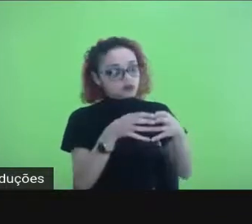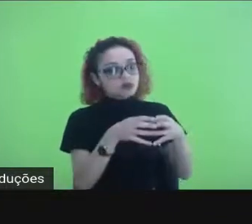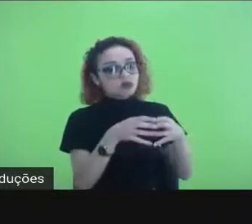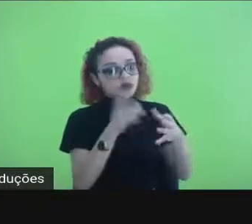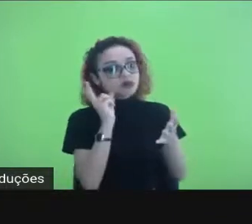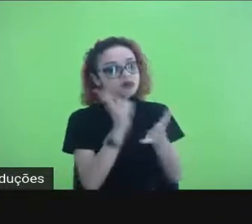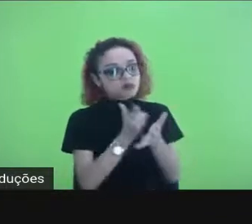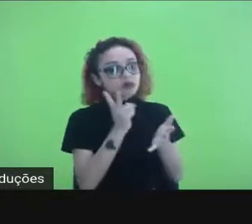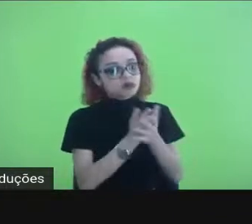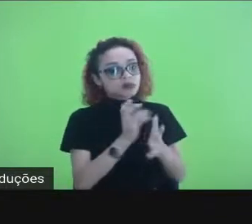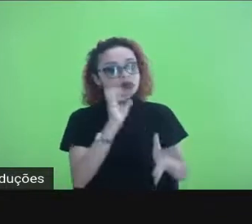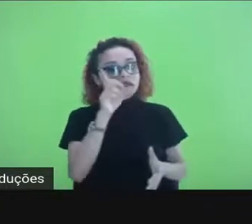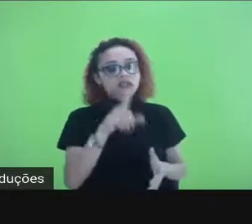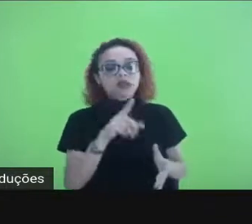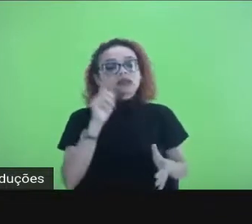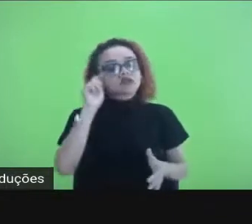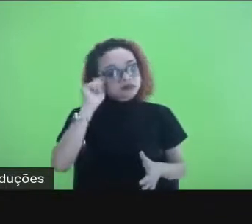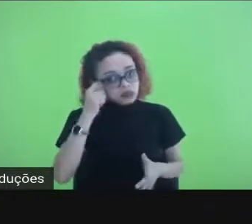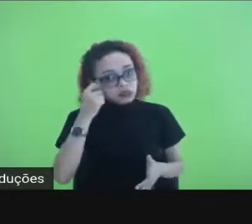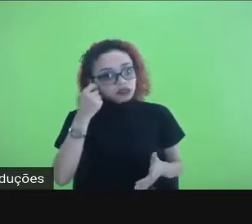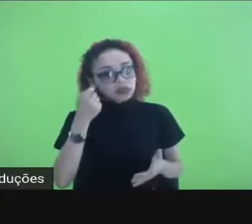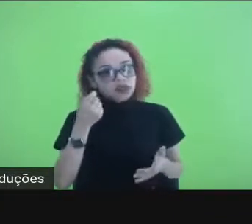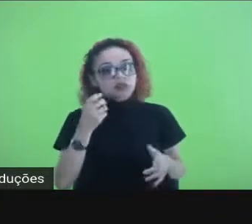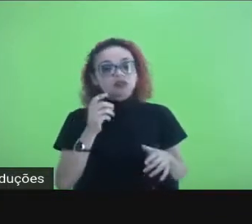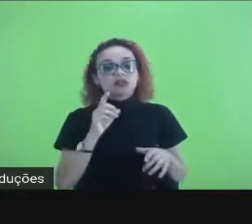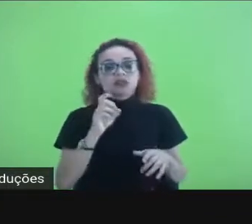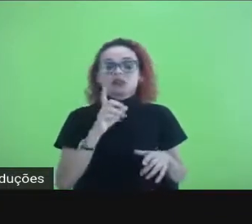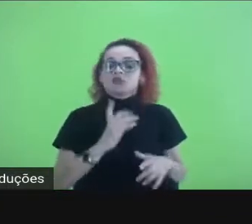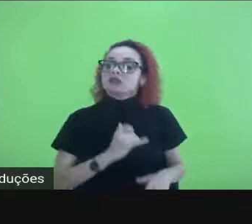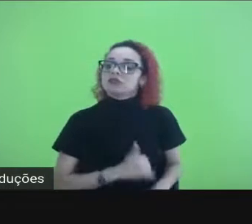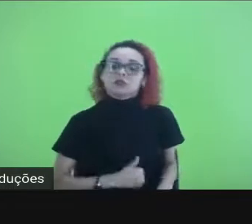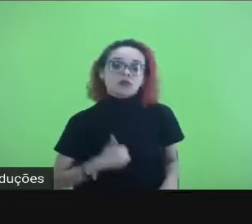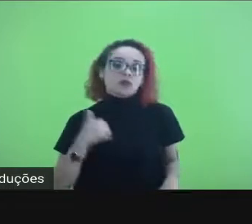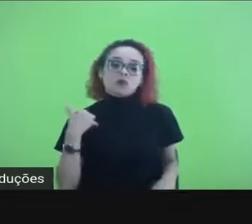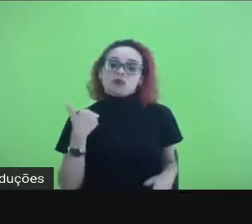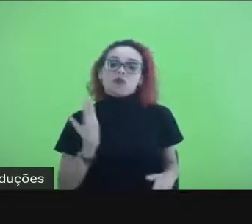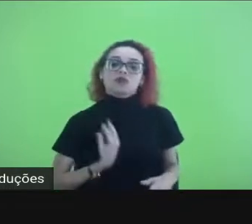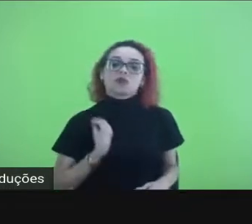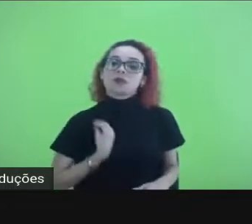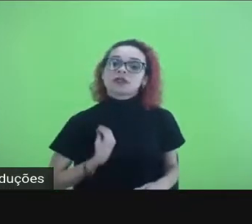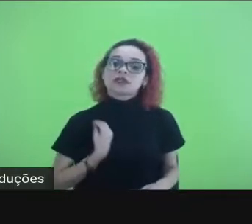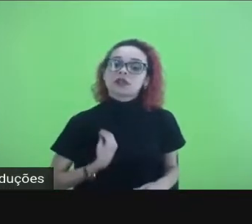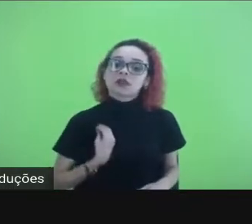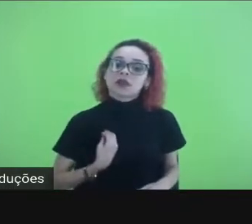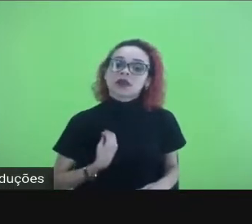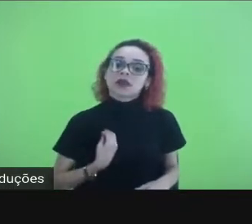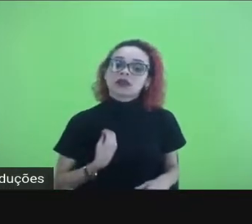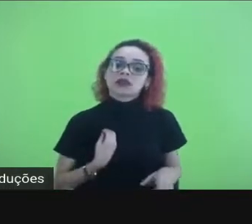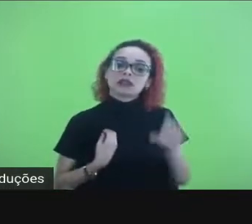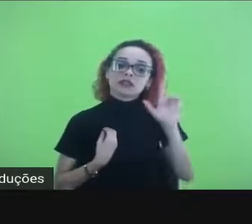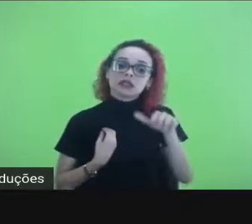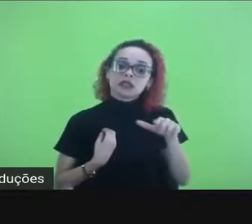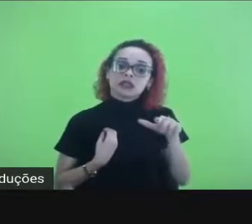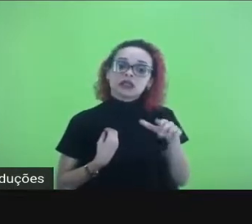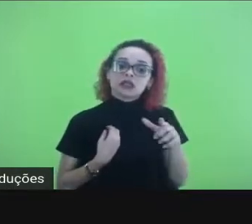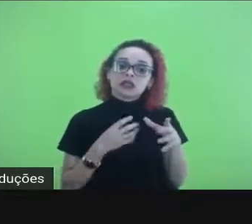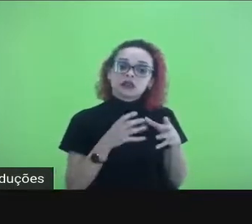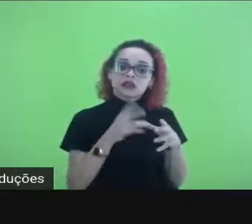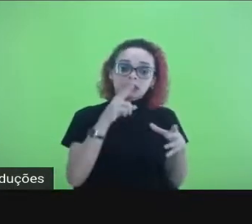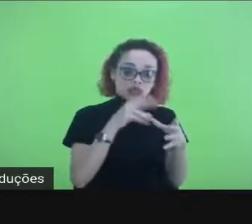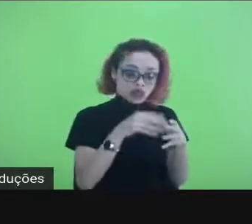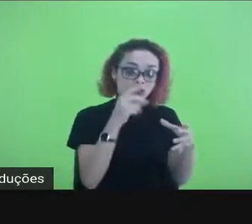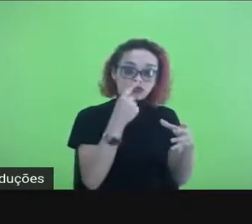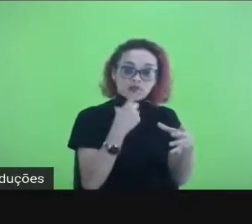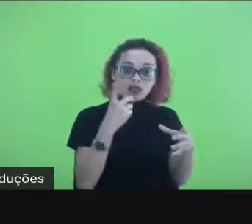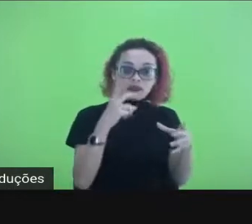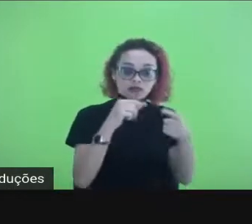Terra Preta, que eu tenho muito orgulho de participar, que é formada por Natália Alves, que